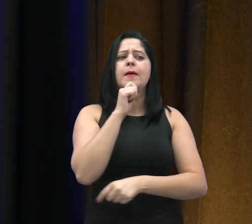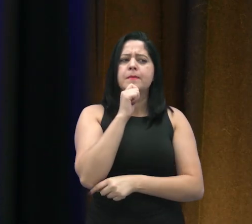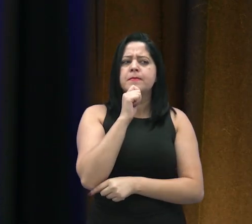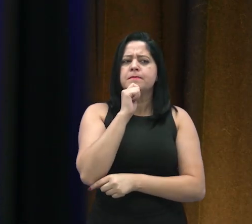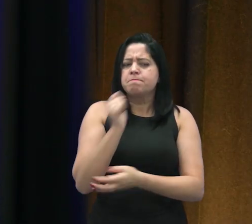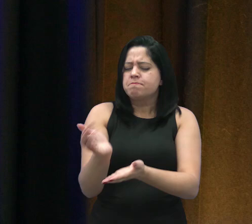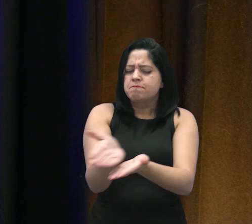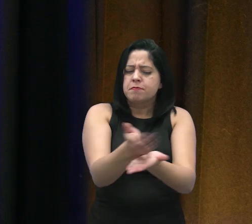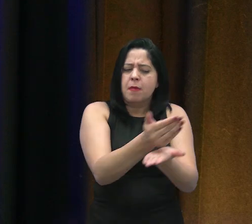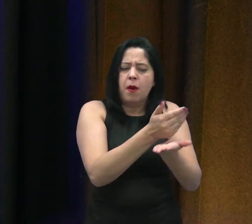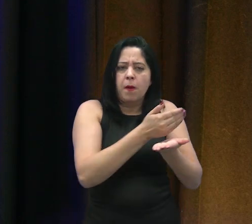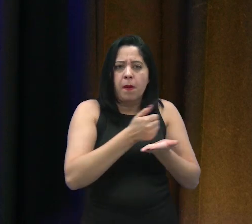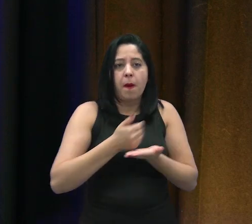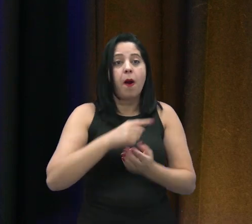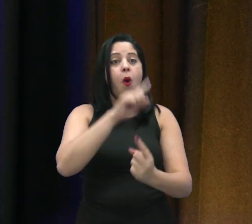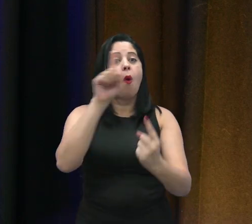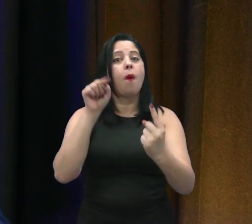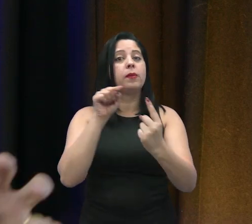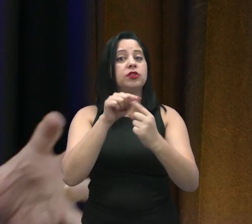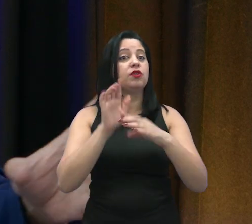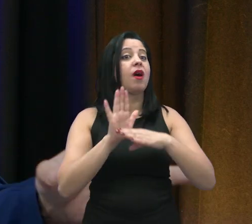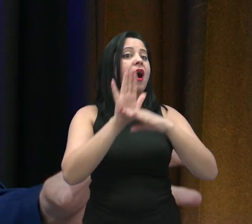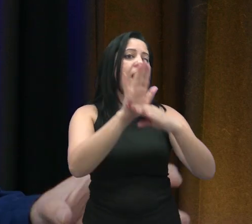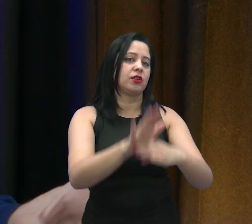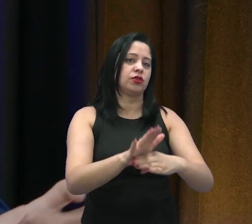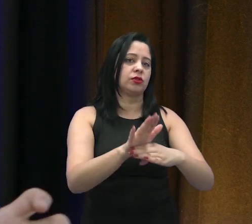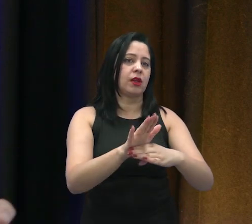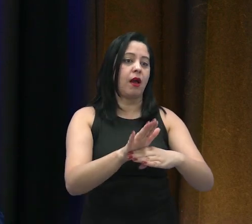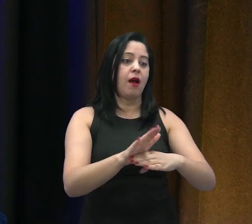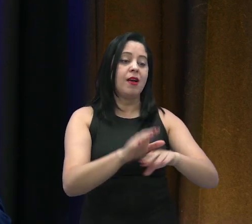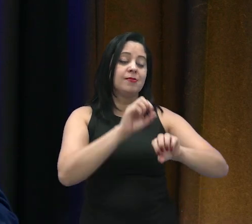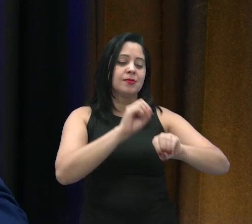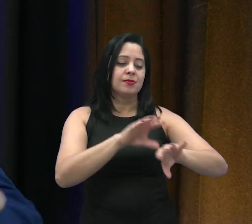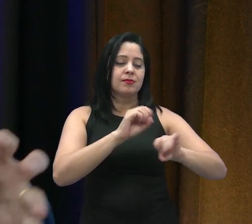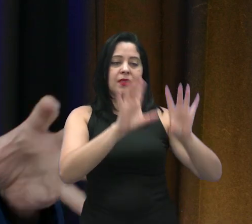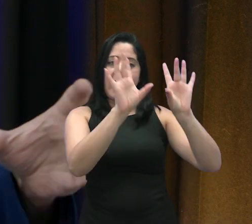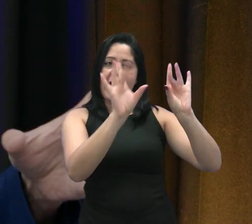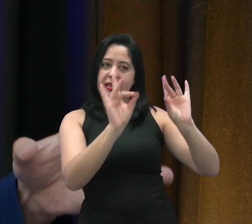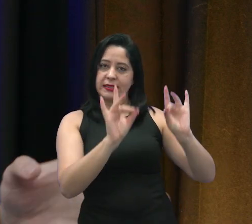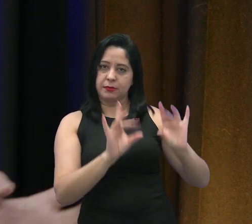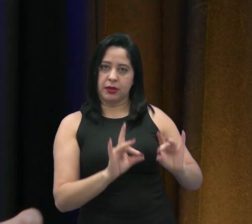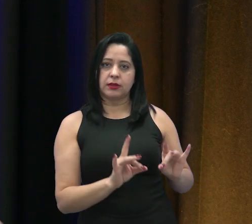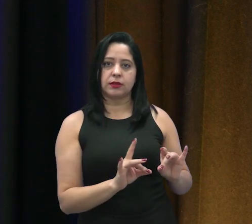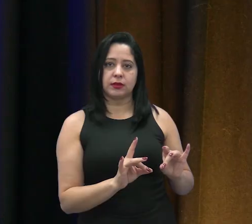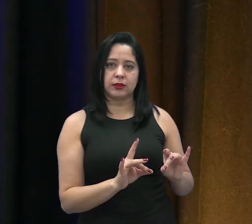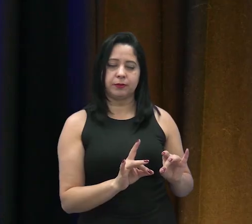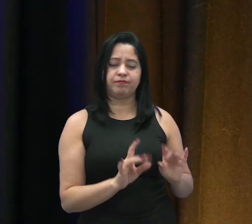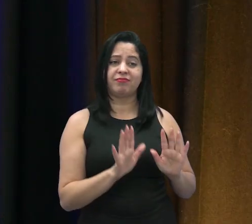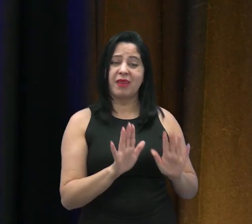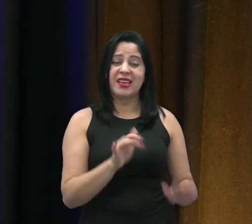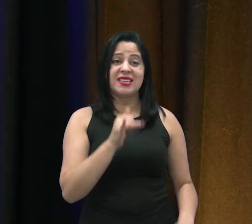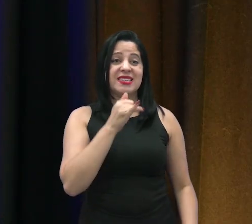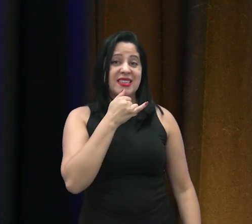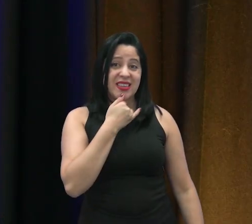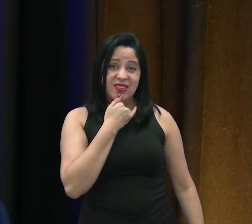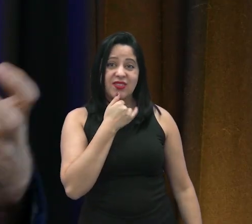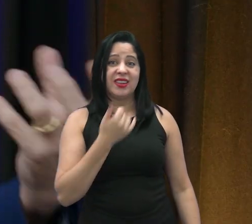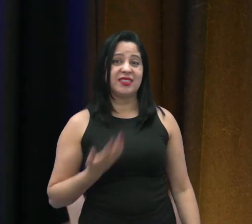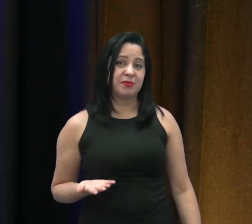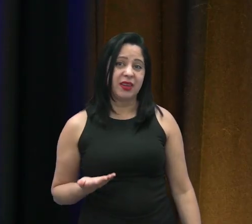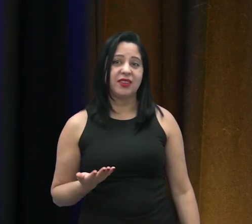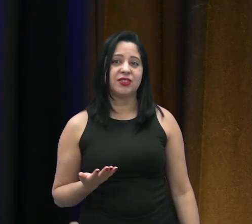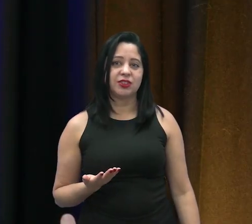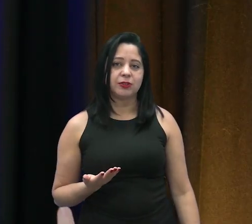auxiliar de educação especial que teve uma ideia boa, né? Trouxe mais profissionais, mas infelizmente nem todo